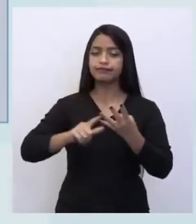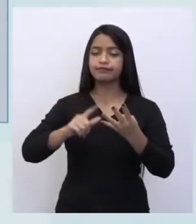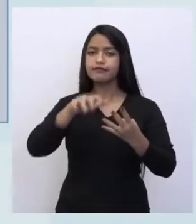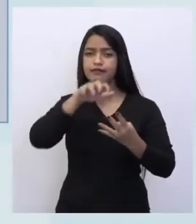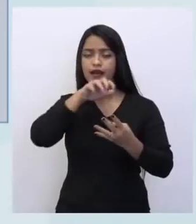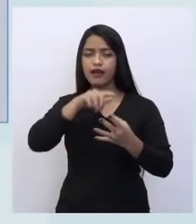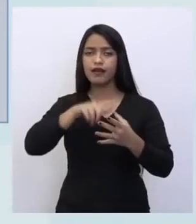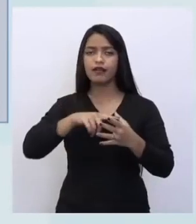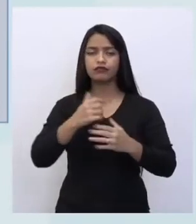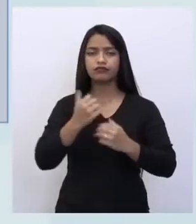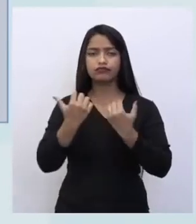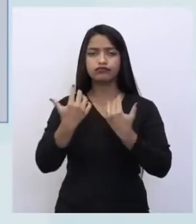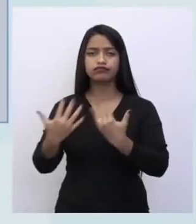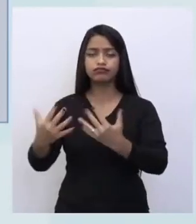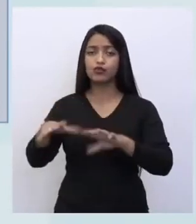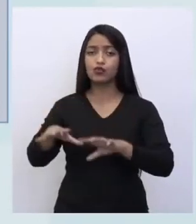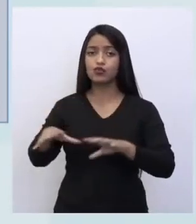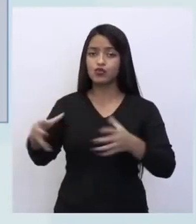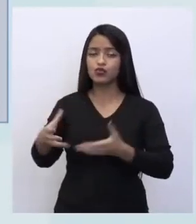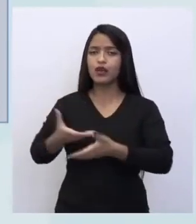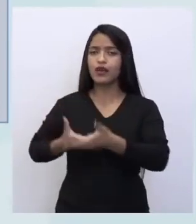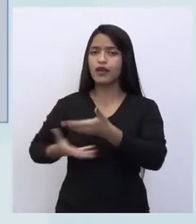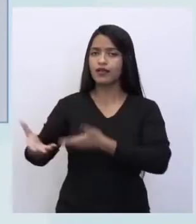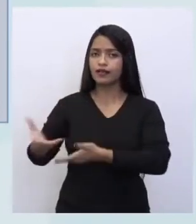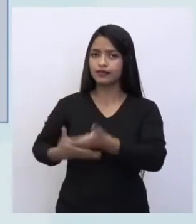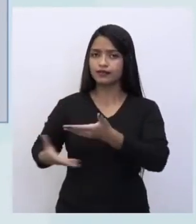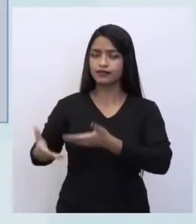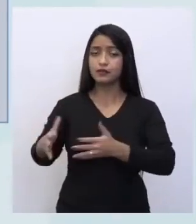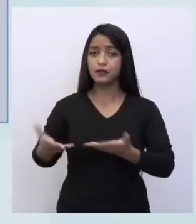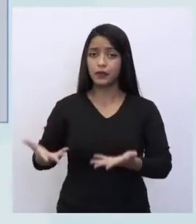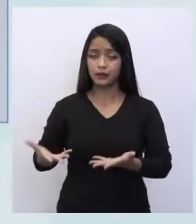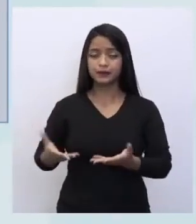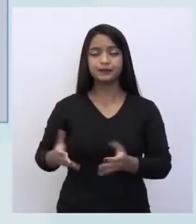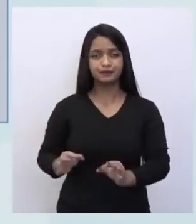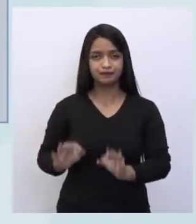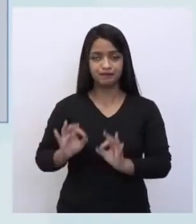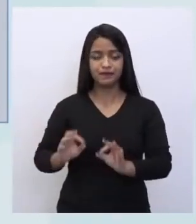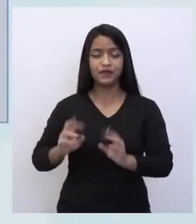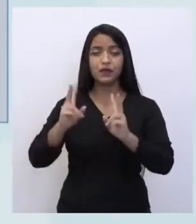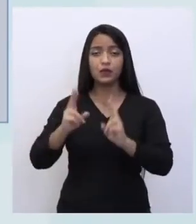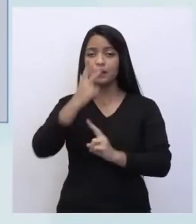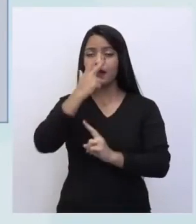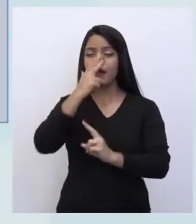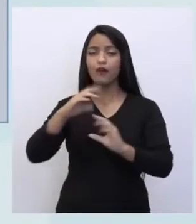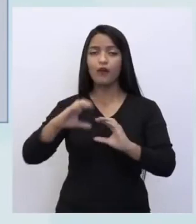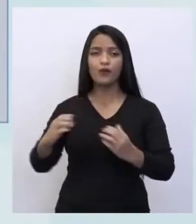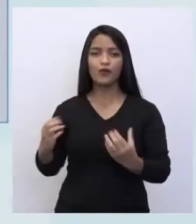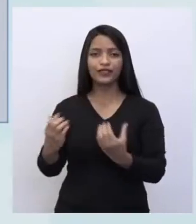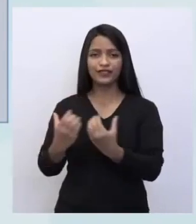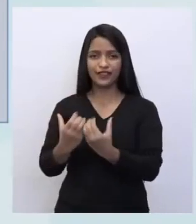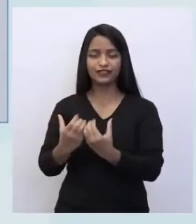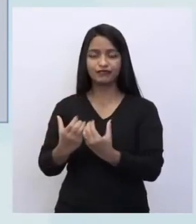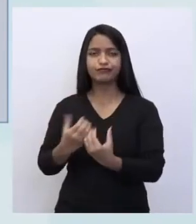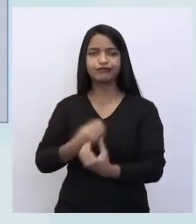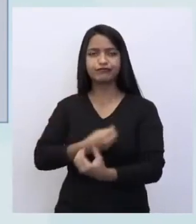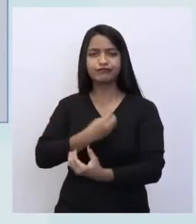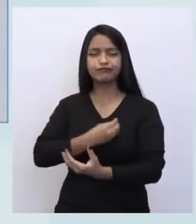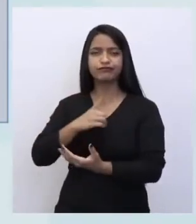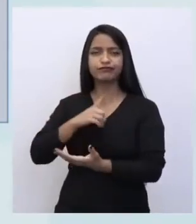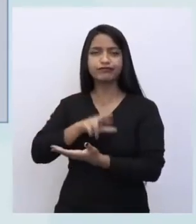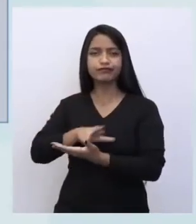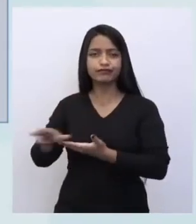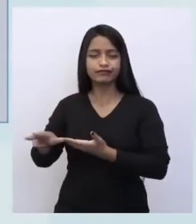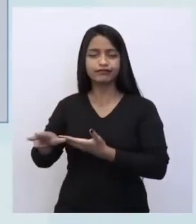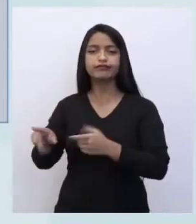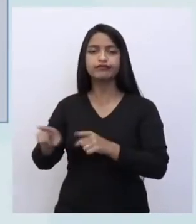eles, ou seja, um ecossistema é uma comunidade formada pela integração de organismos vivos